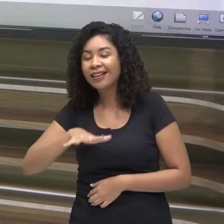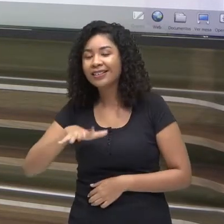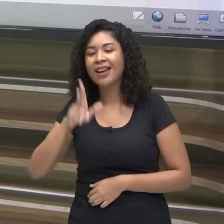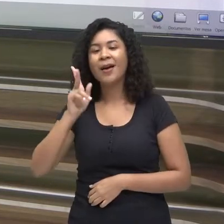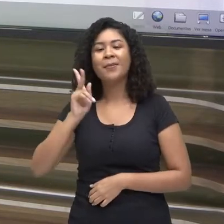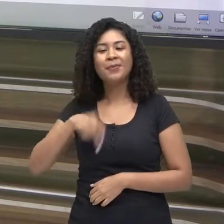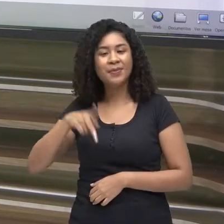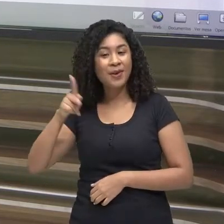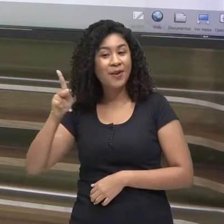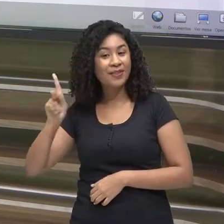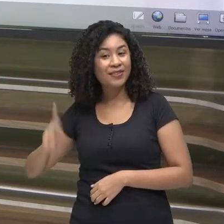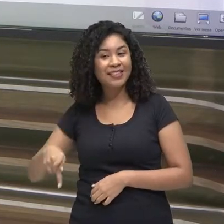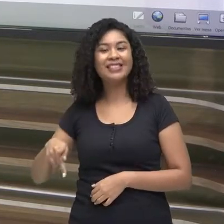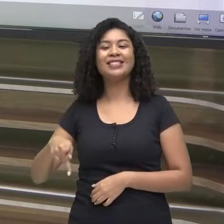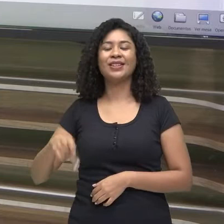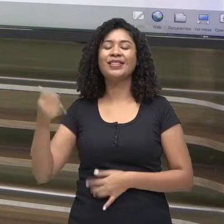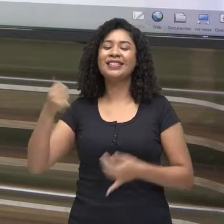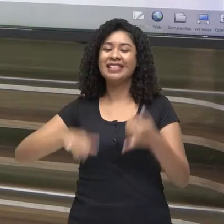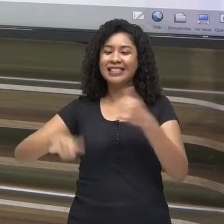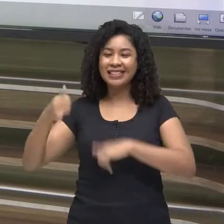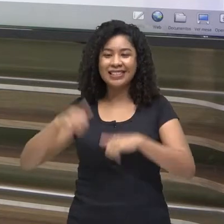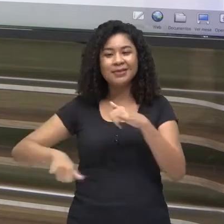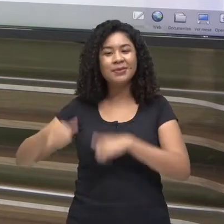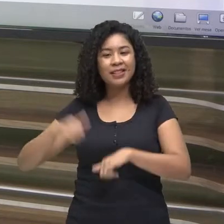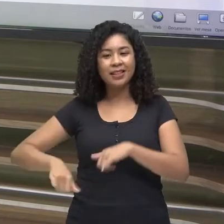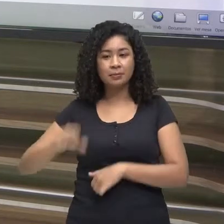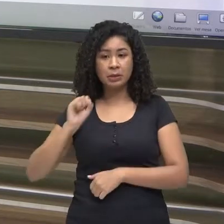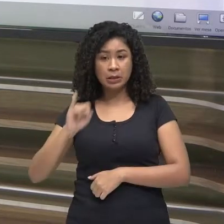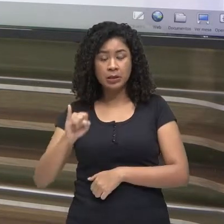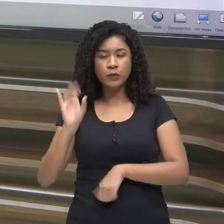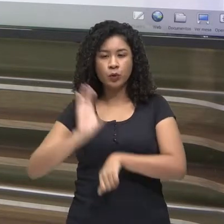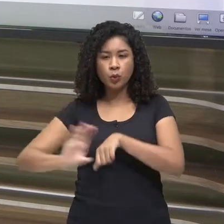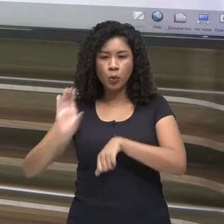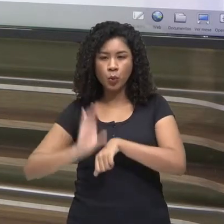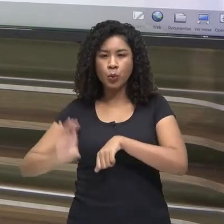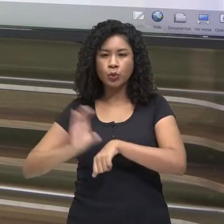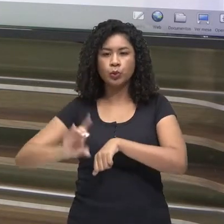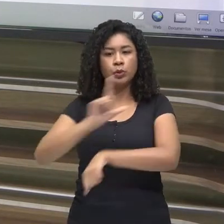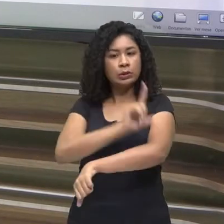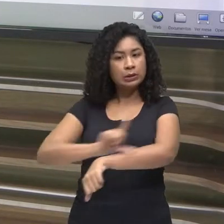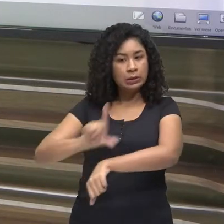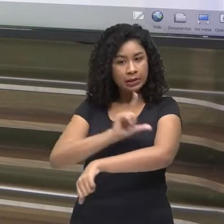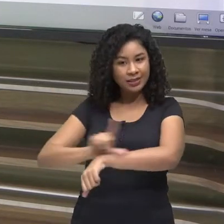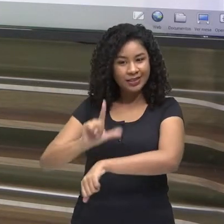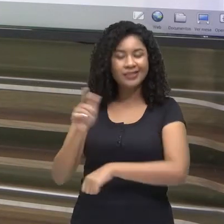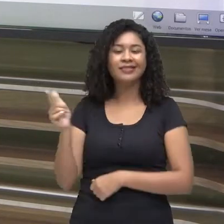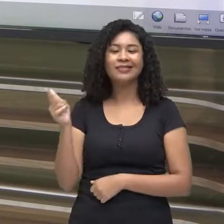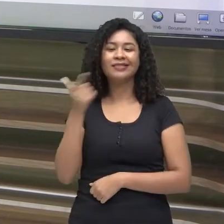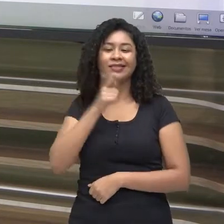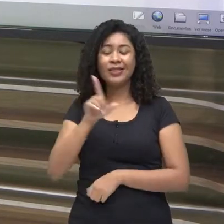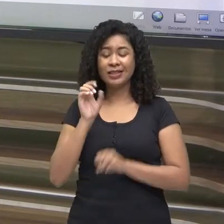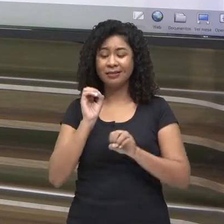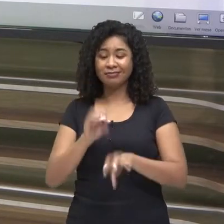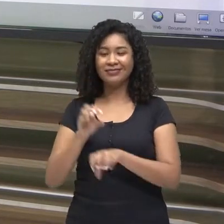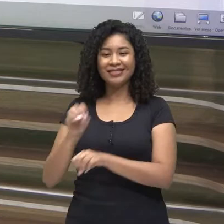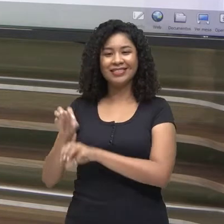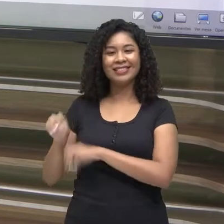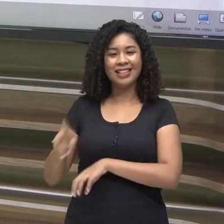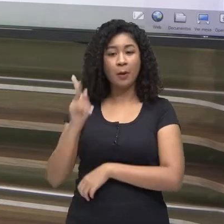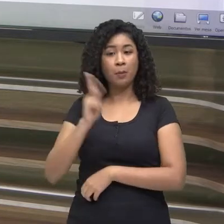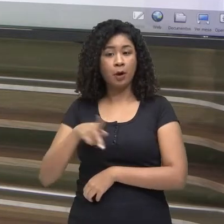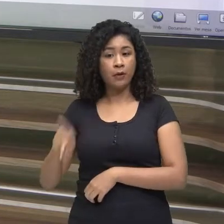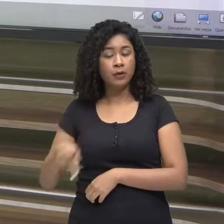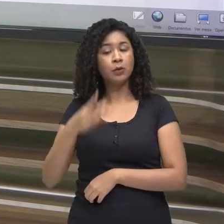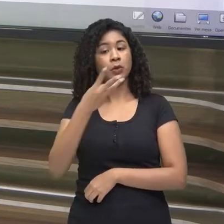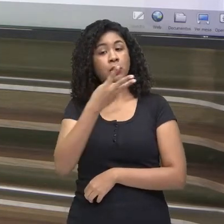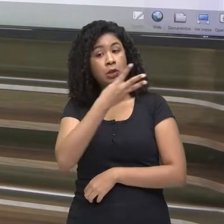em química está apto a dar aula. E o professor de química, ele pode ser tanto professor no ensino médio, que é o professor que